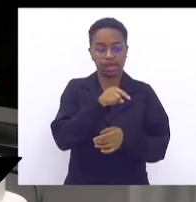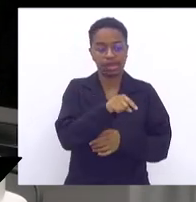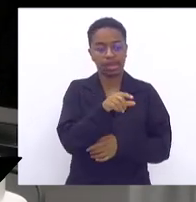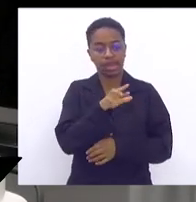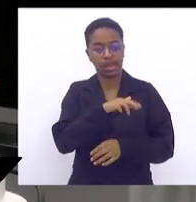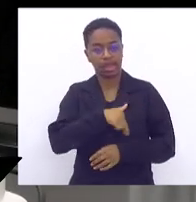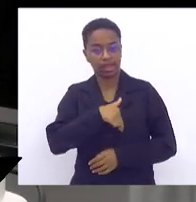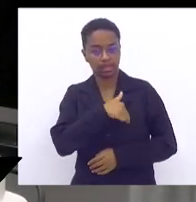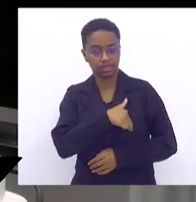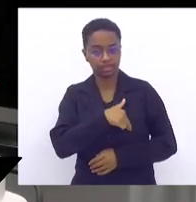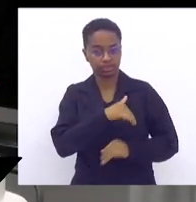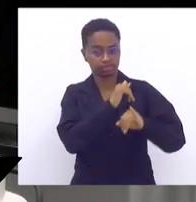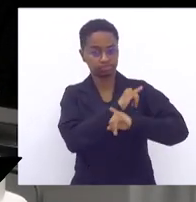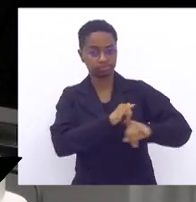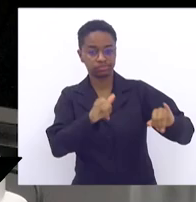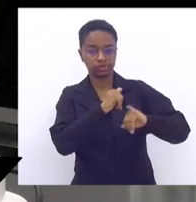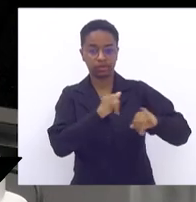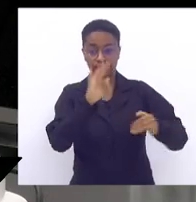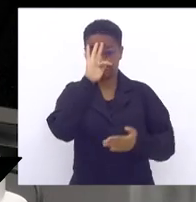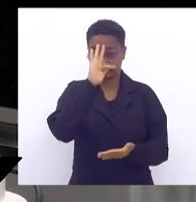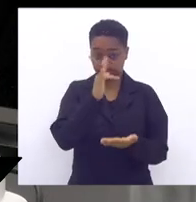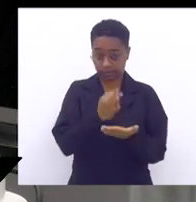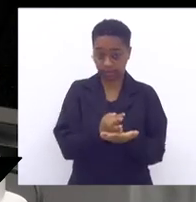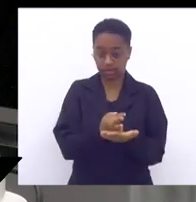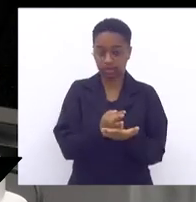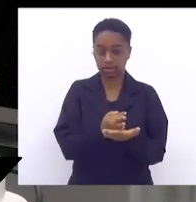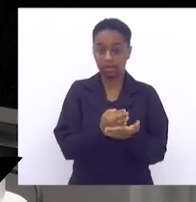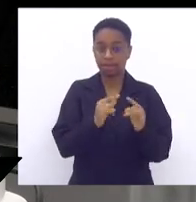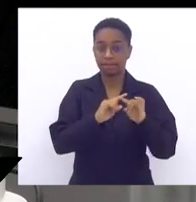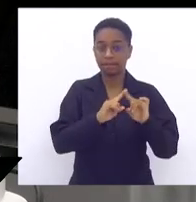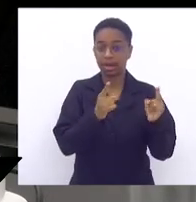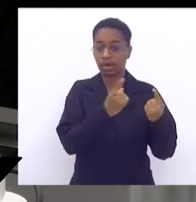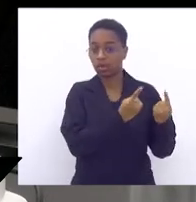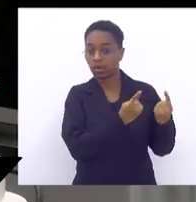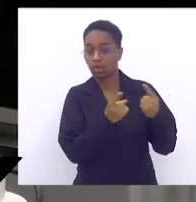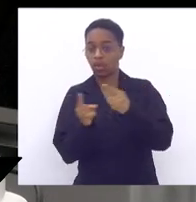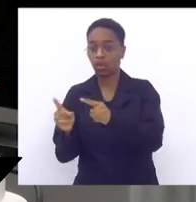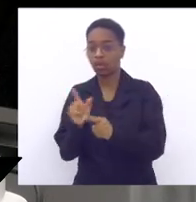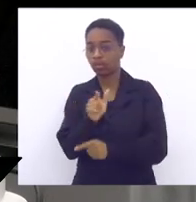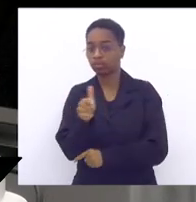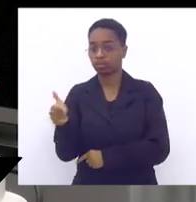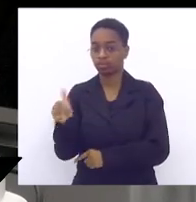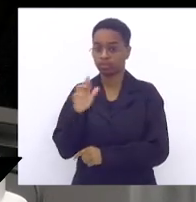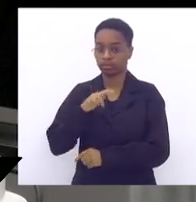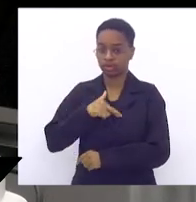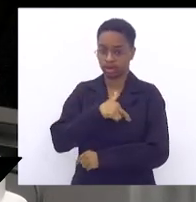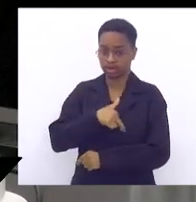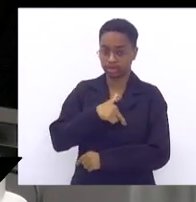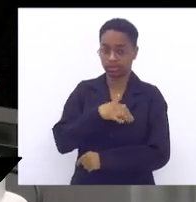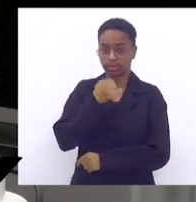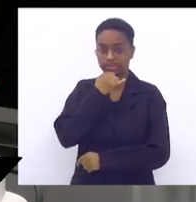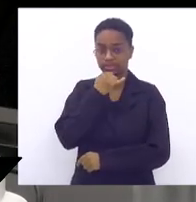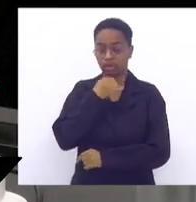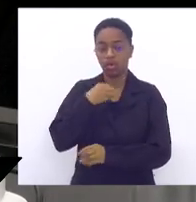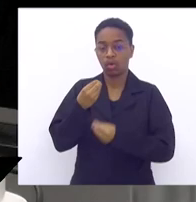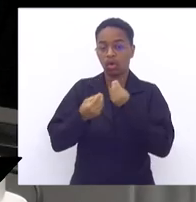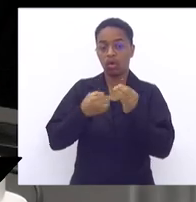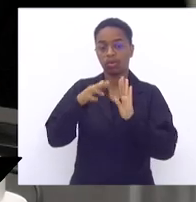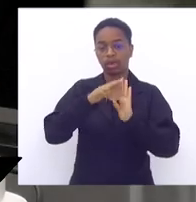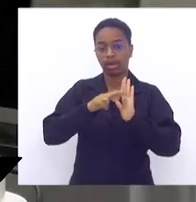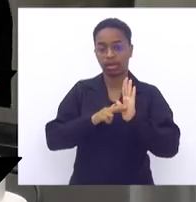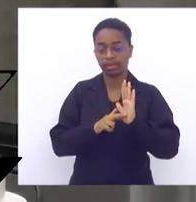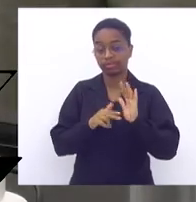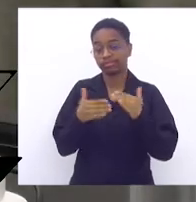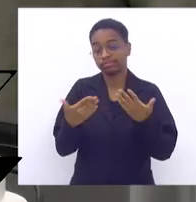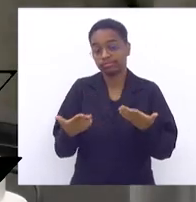professar a sua fé, ela é contra determinada outra religião, no que se refere à doutrina. Então, a gente